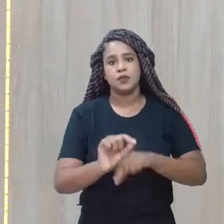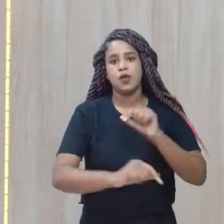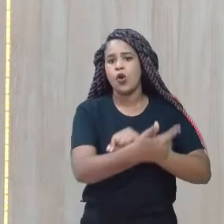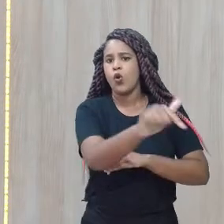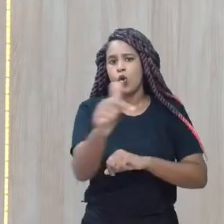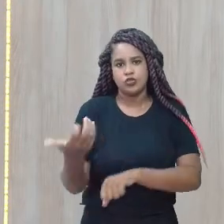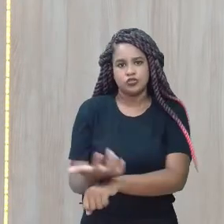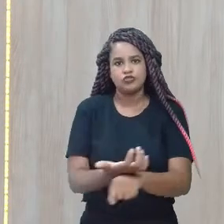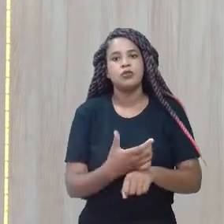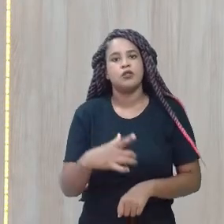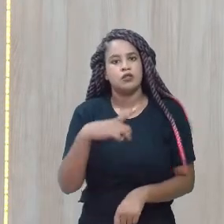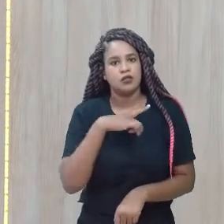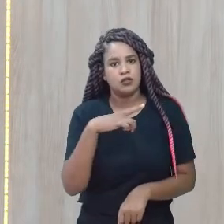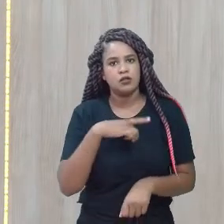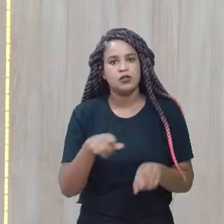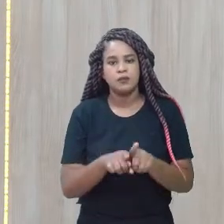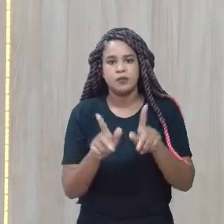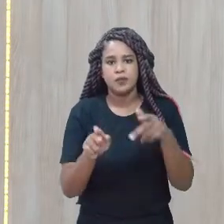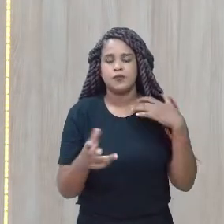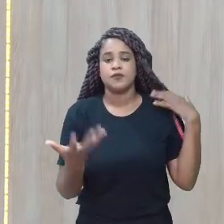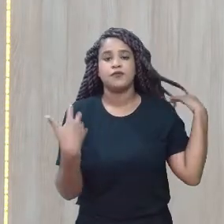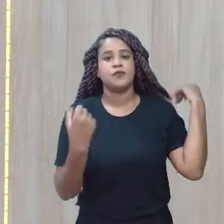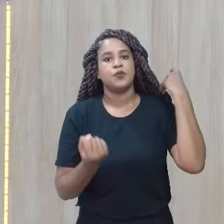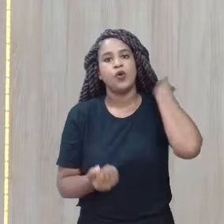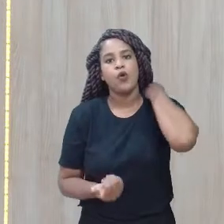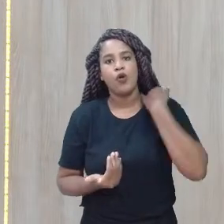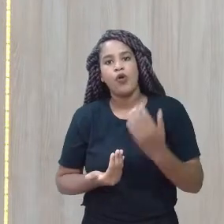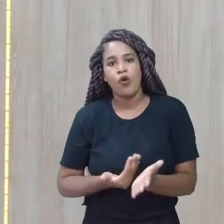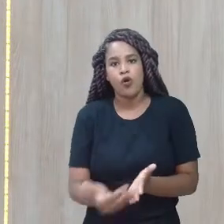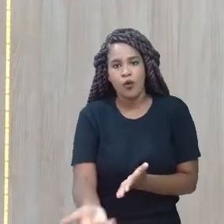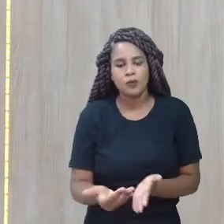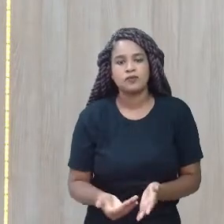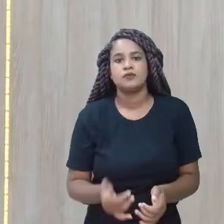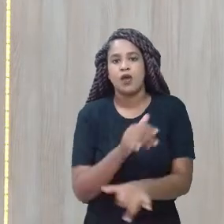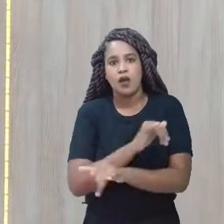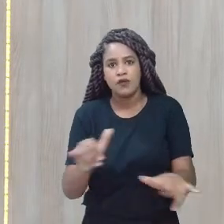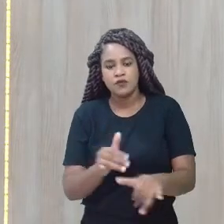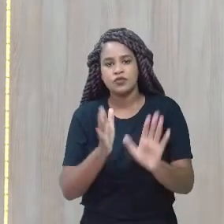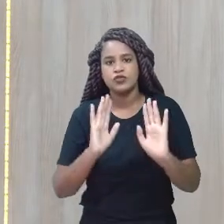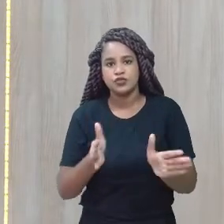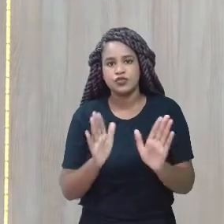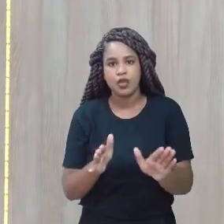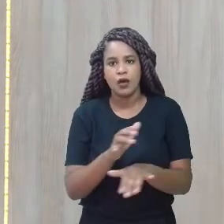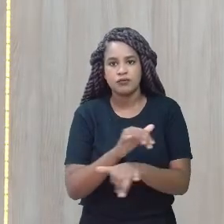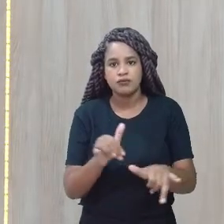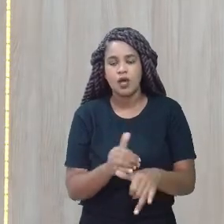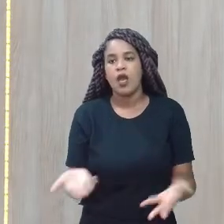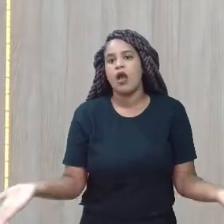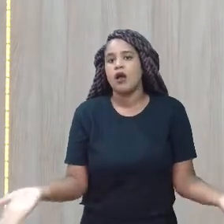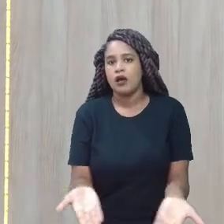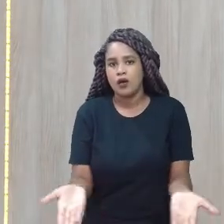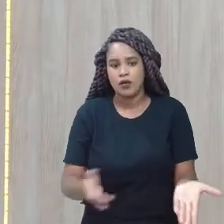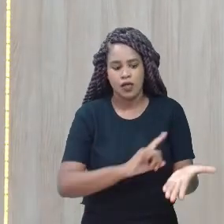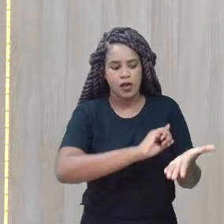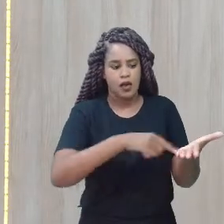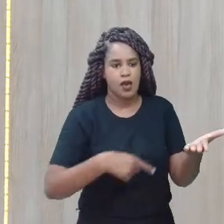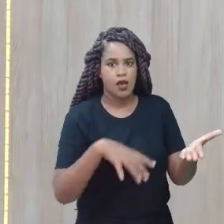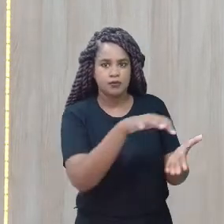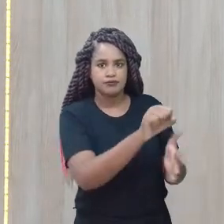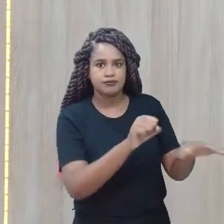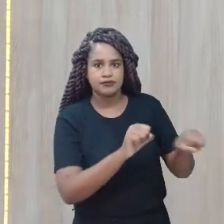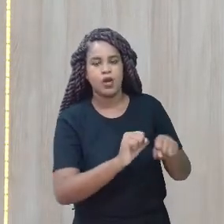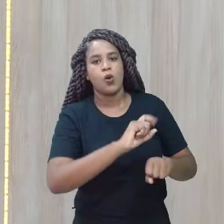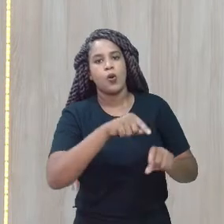outras disciplinas, tá certo? Então, vamos lá. Depois dos avisos iniciais, a gente vai começar agora. Pega aí o seu caderno, o seu lápis, para fazer